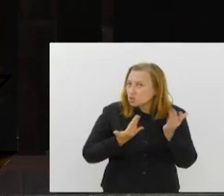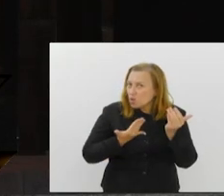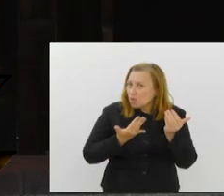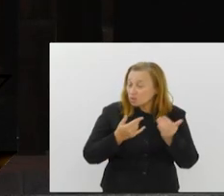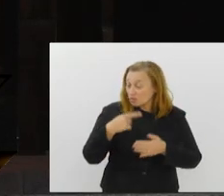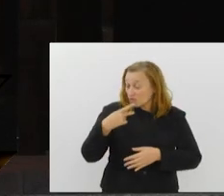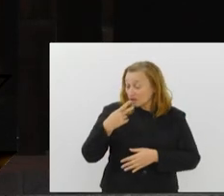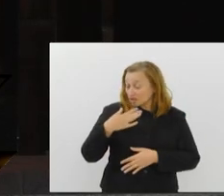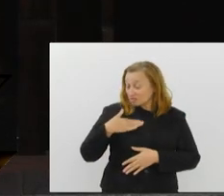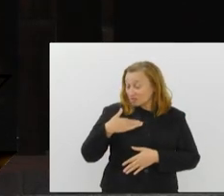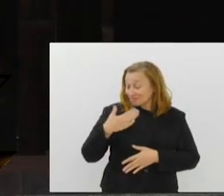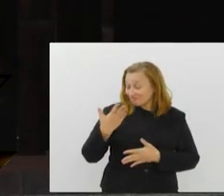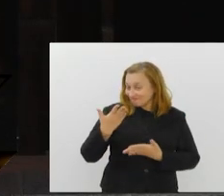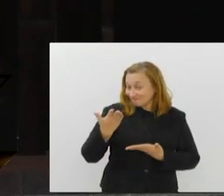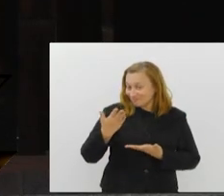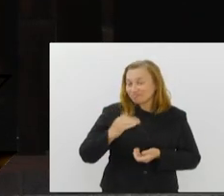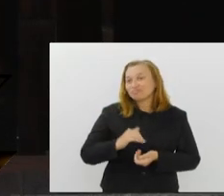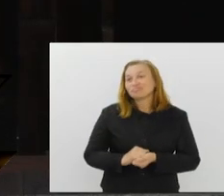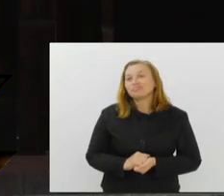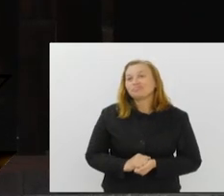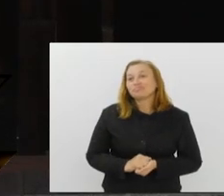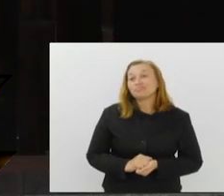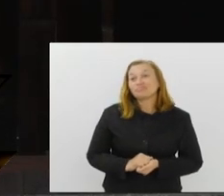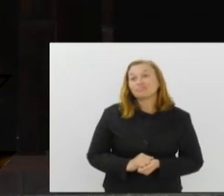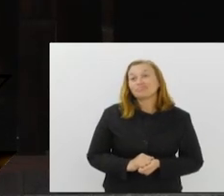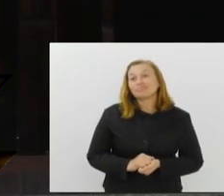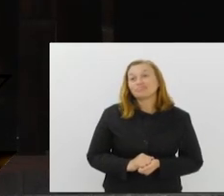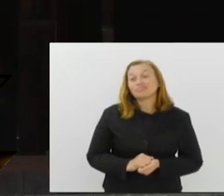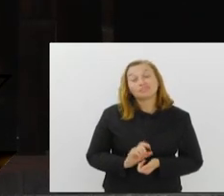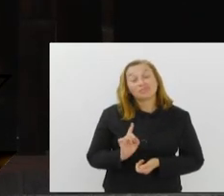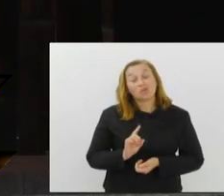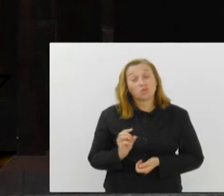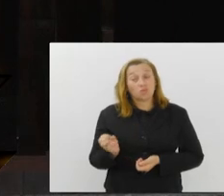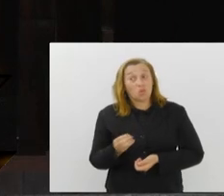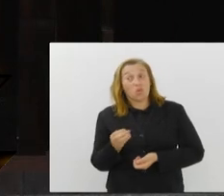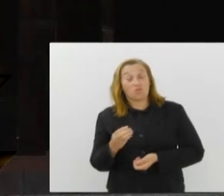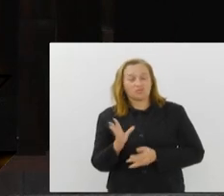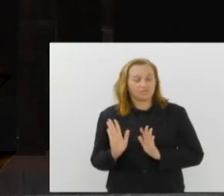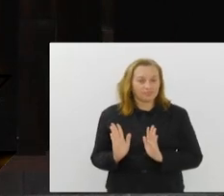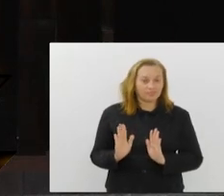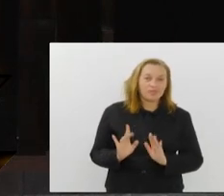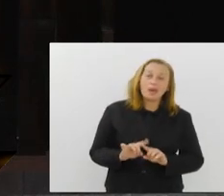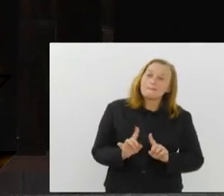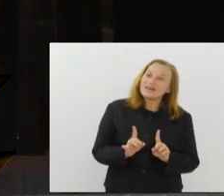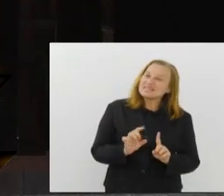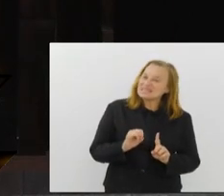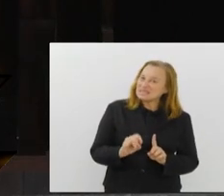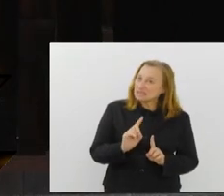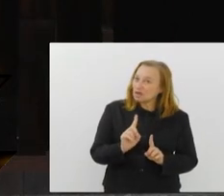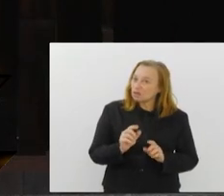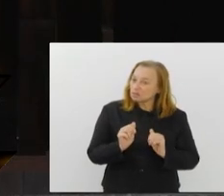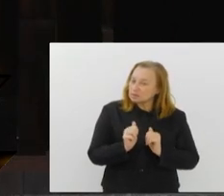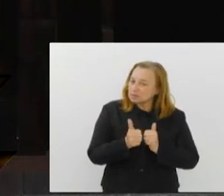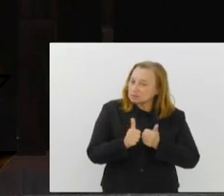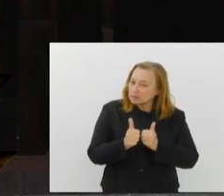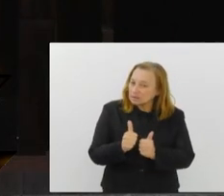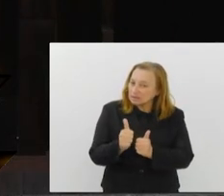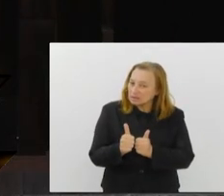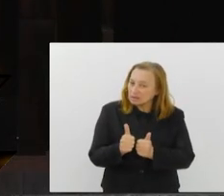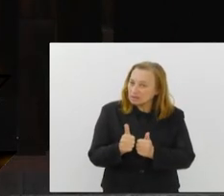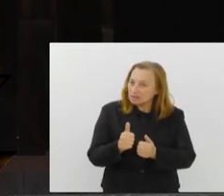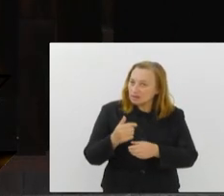mais novo não tão mais novo assim mas se nós não seguirmos essa